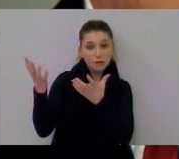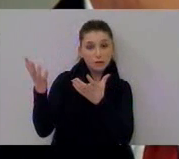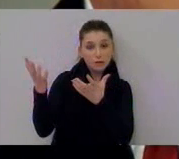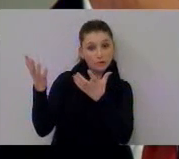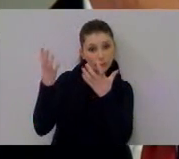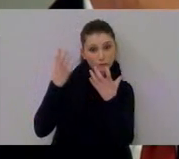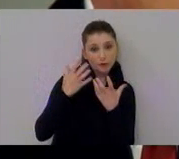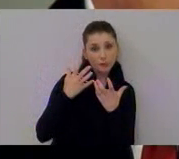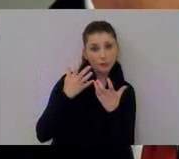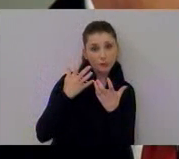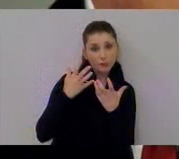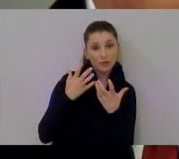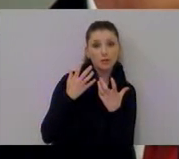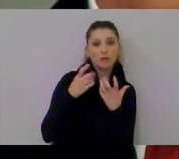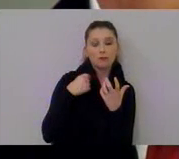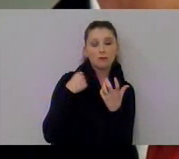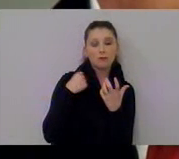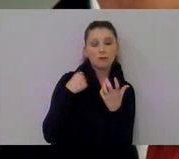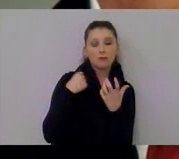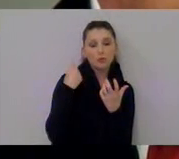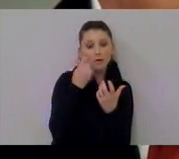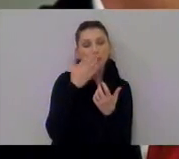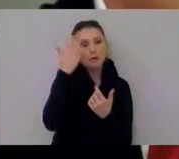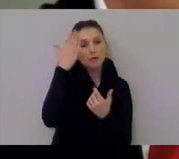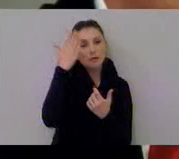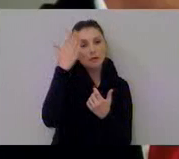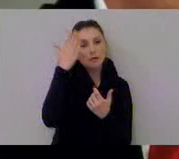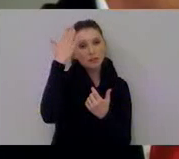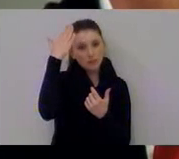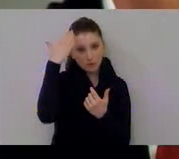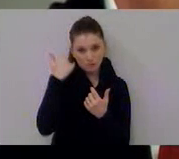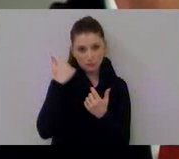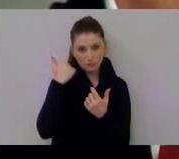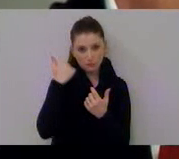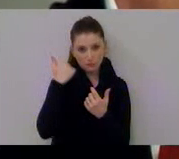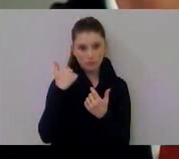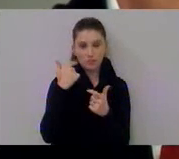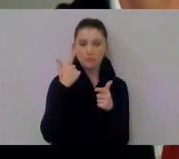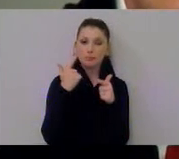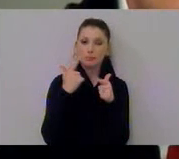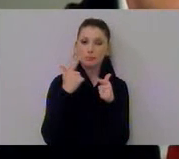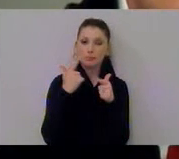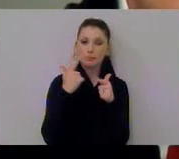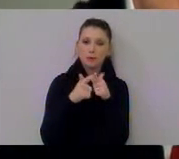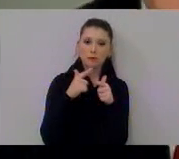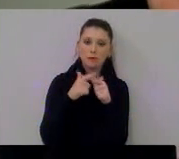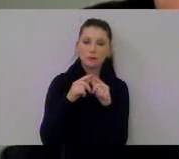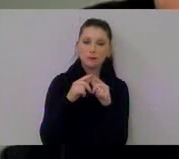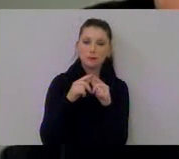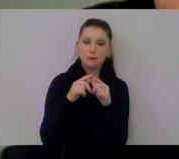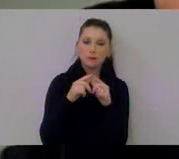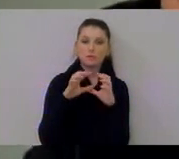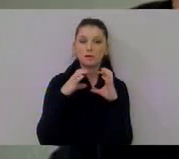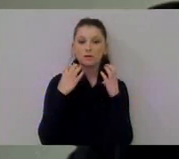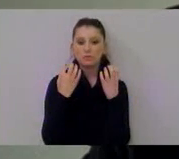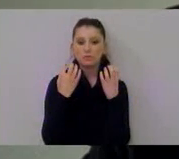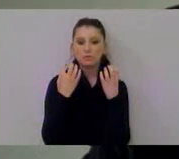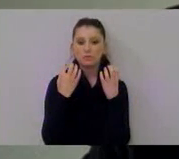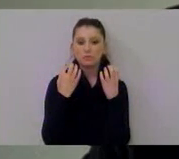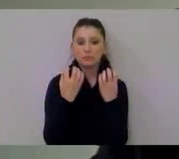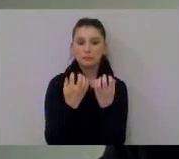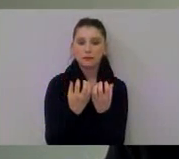sabemos de todos os problemas de todas as comunidades. Mas, sem dúvida alguma,